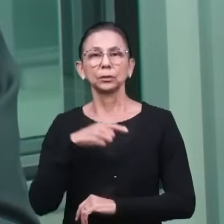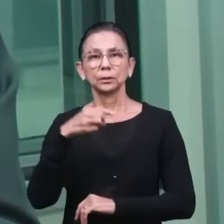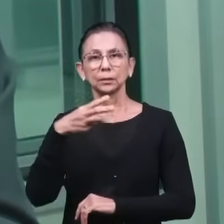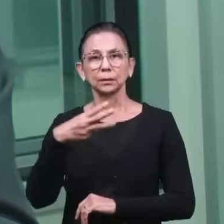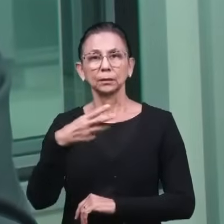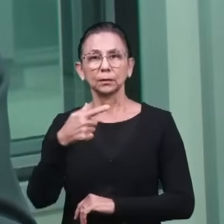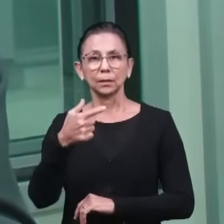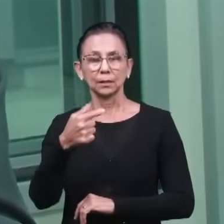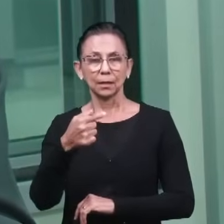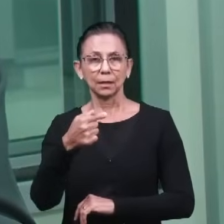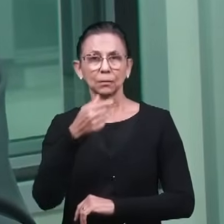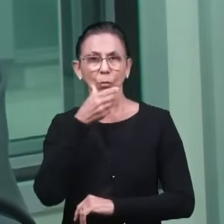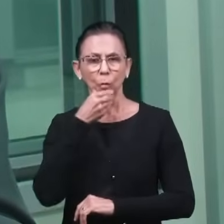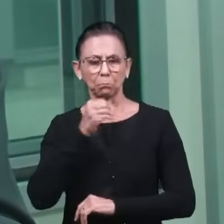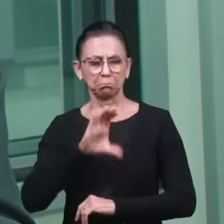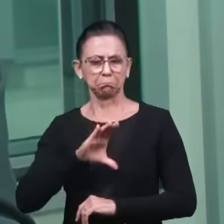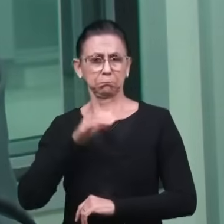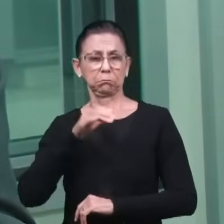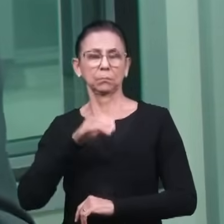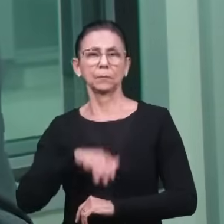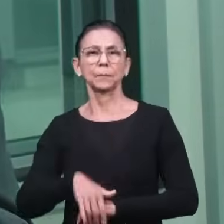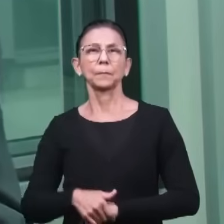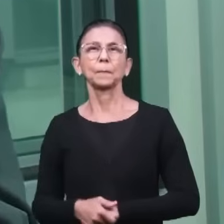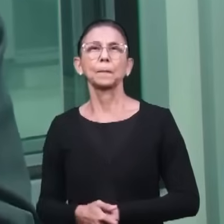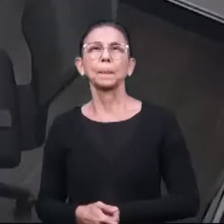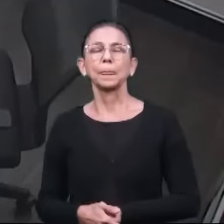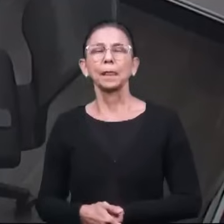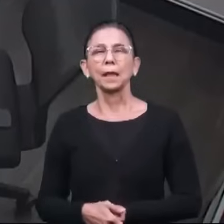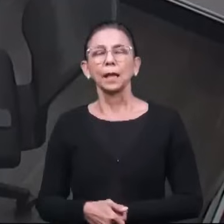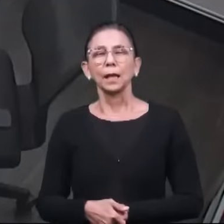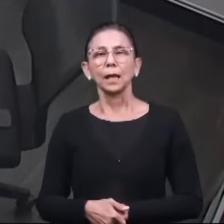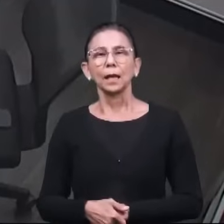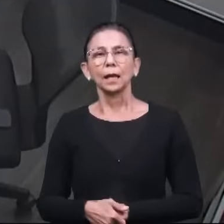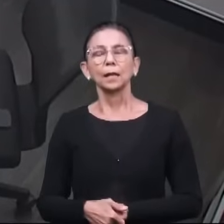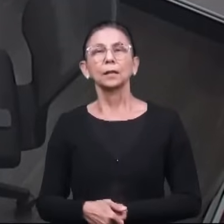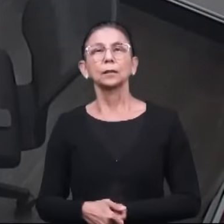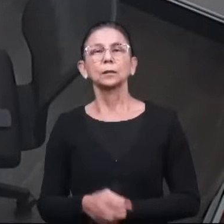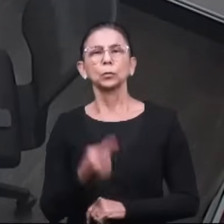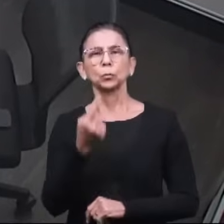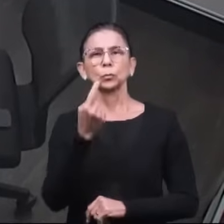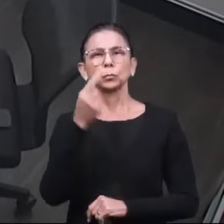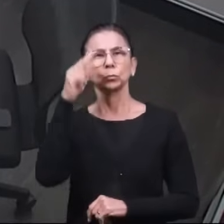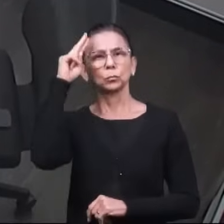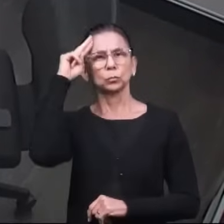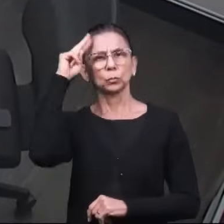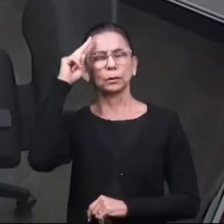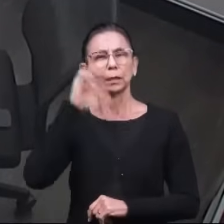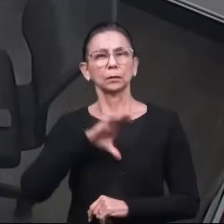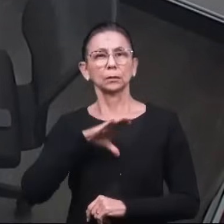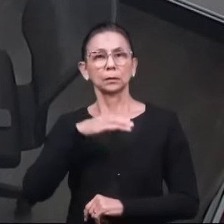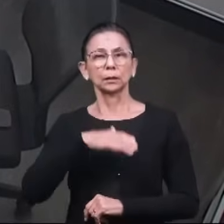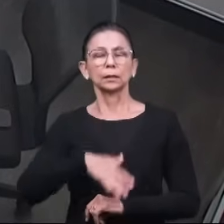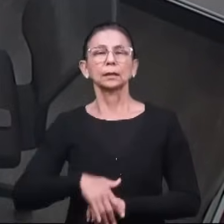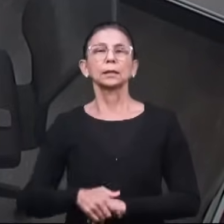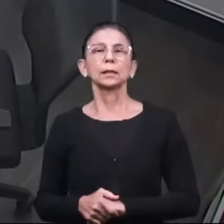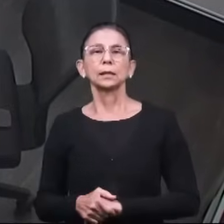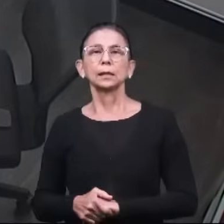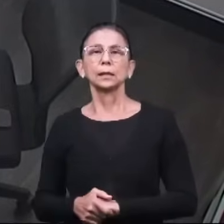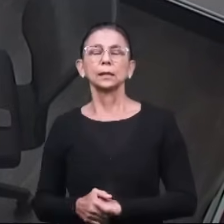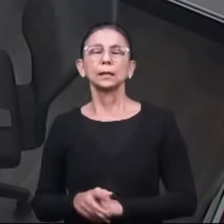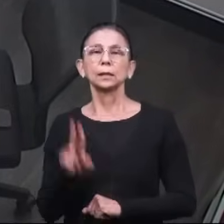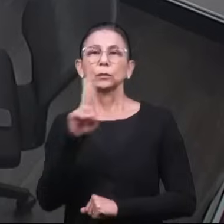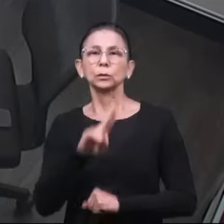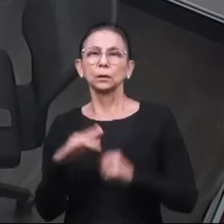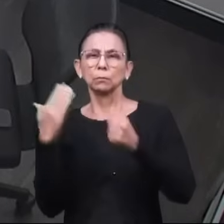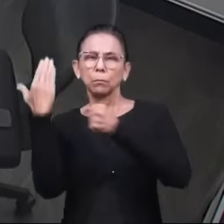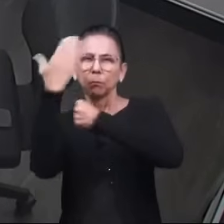um deles, ela, daqui a pouco eu me lembro o nome que foi aqui agora, me veio agora, um deles era um escudeiro. Ou seja, o que